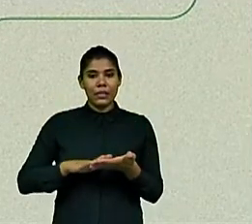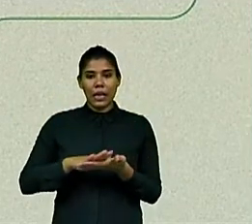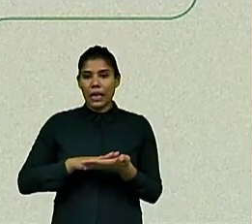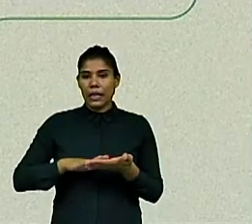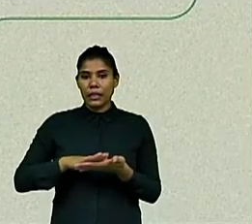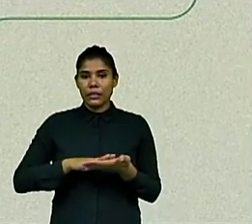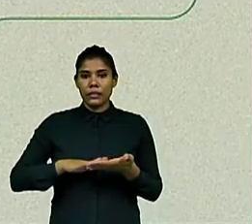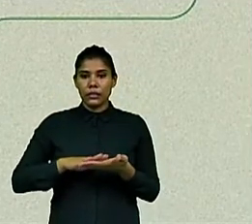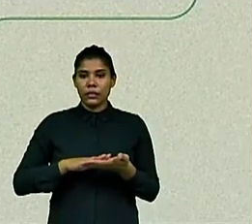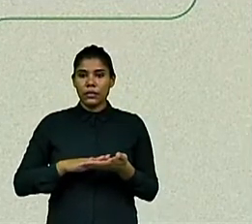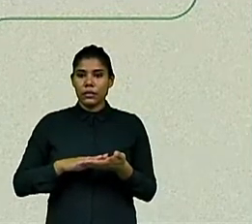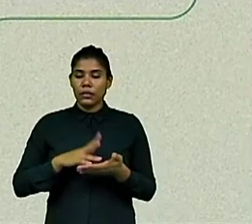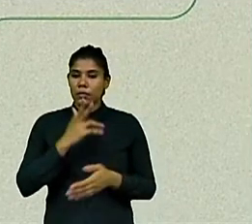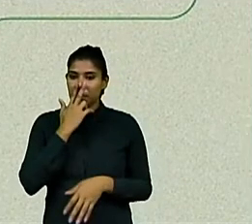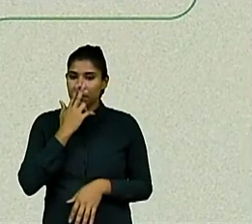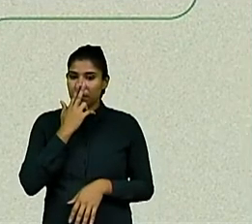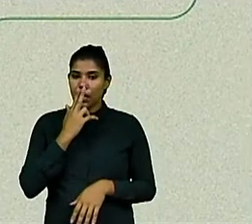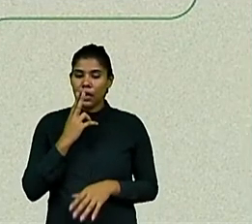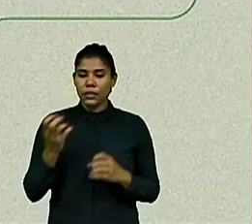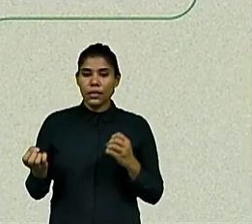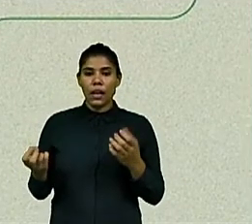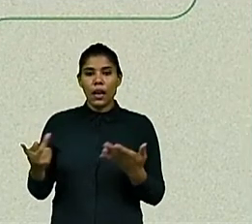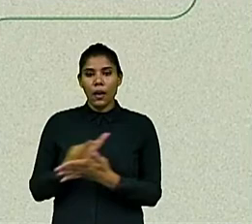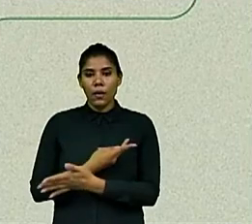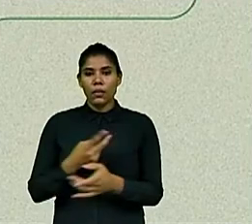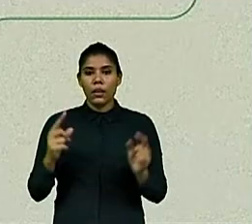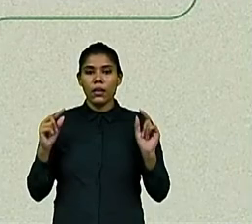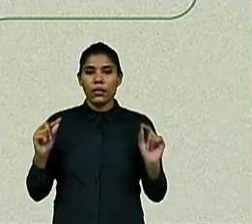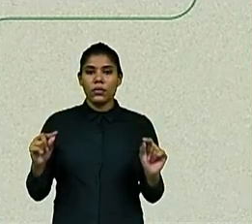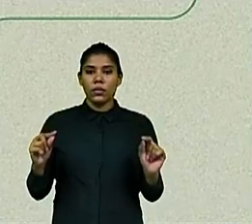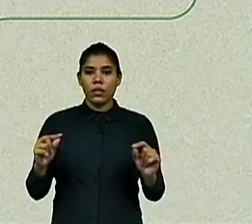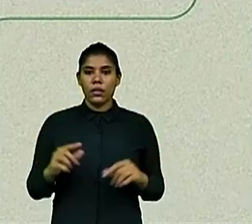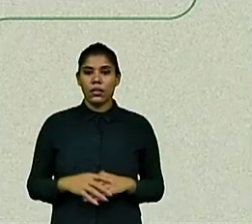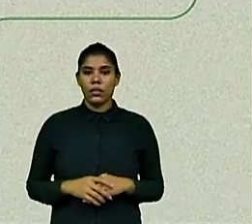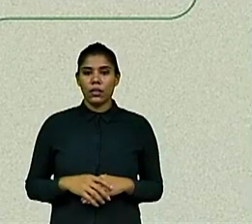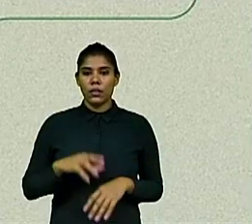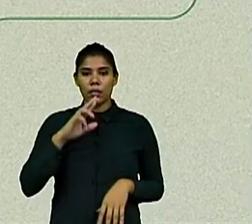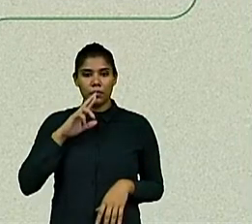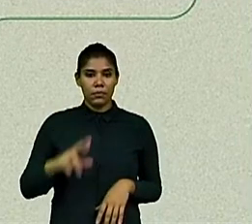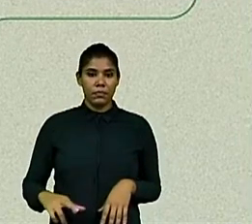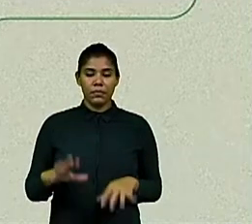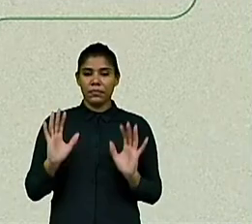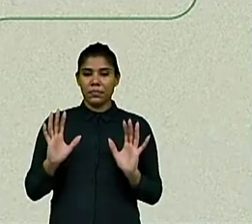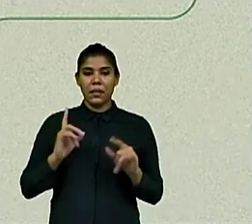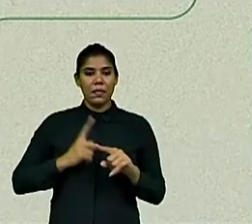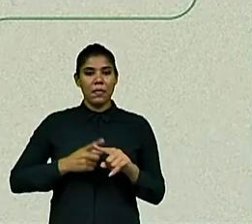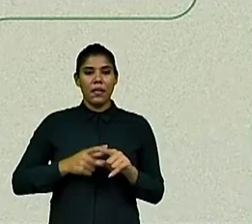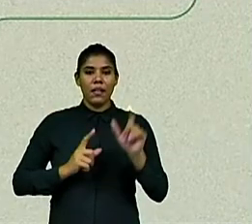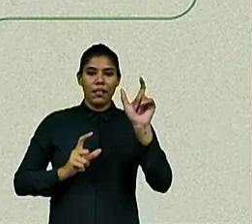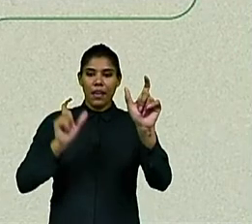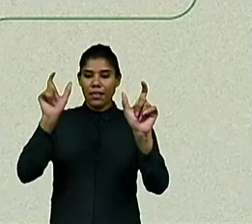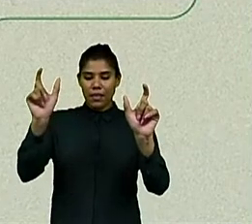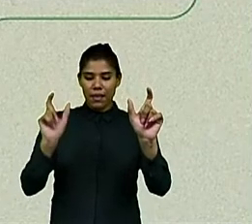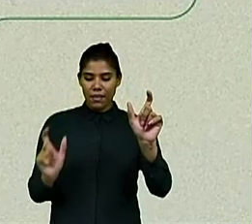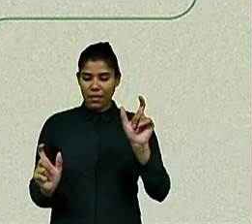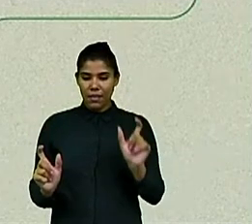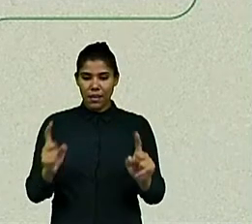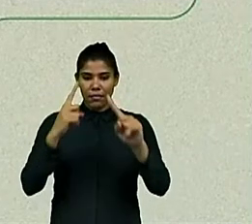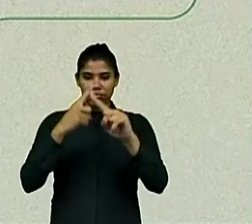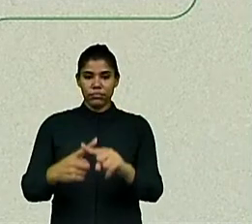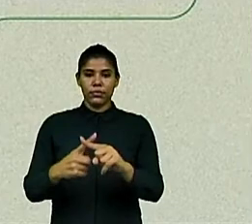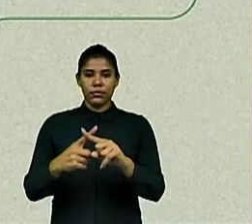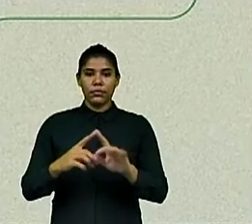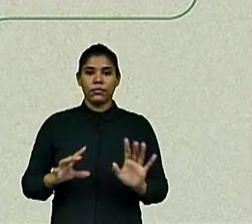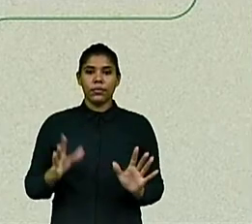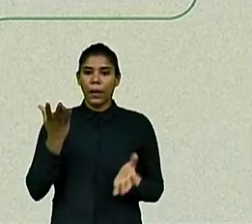que milagrosamente aparece na nossa frente o resultado porque a regra de três é um milagre é